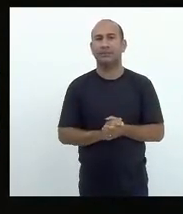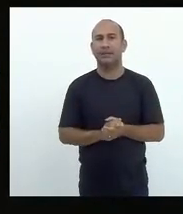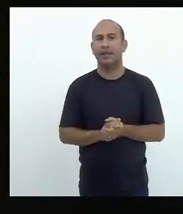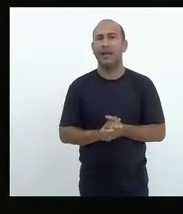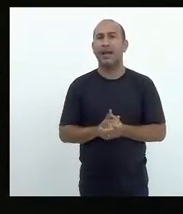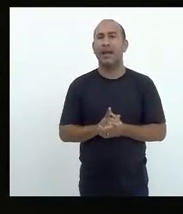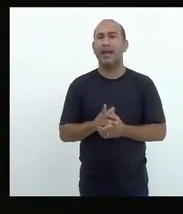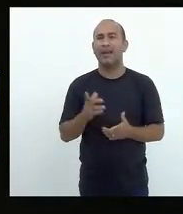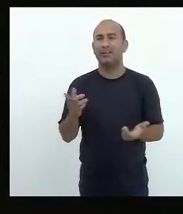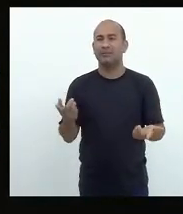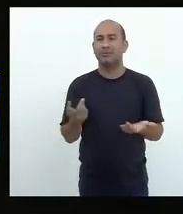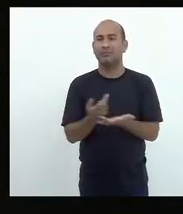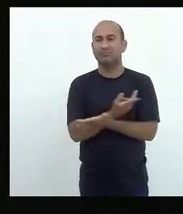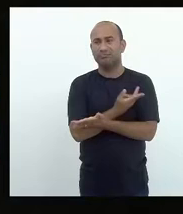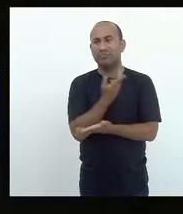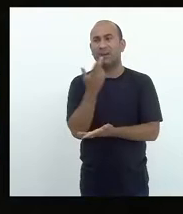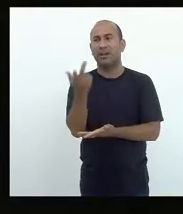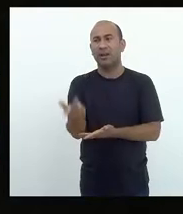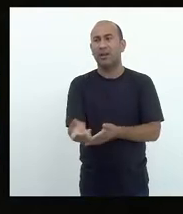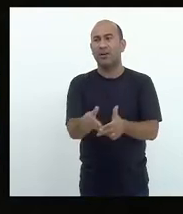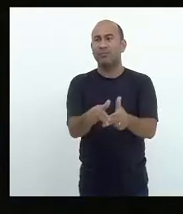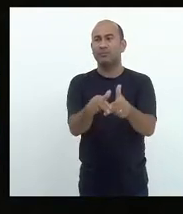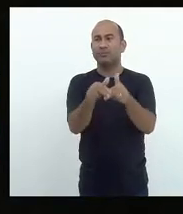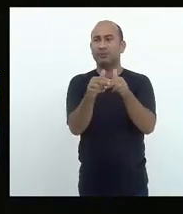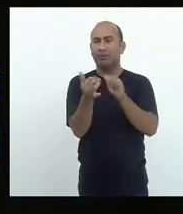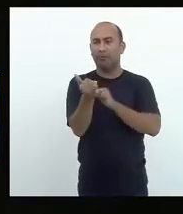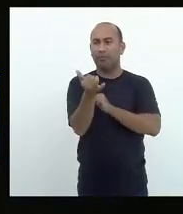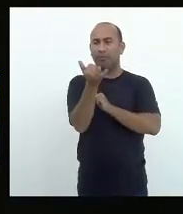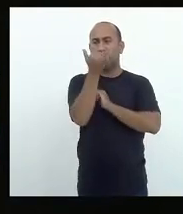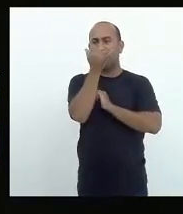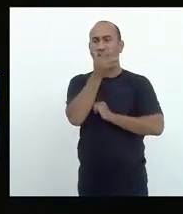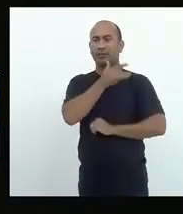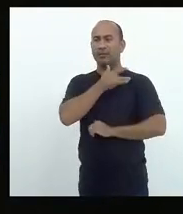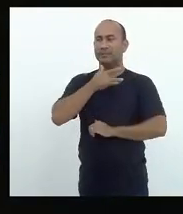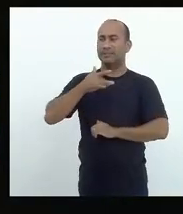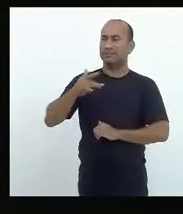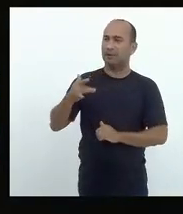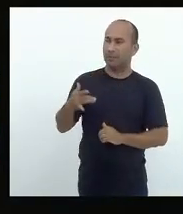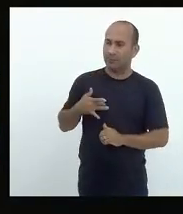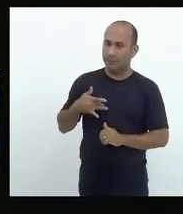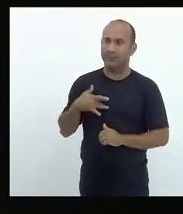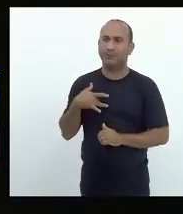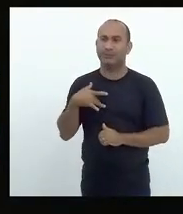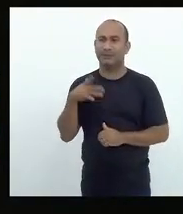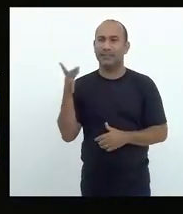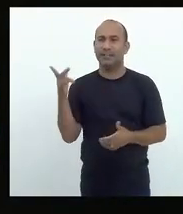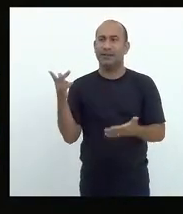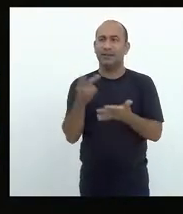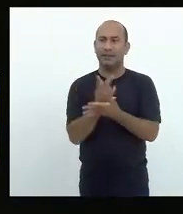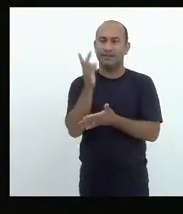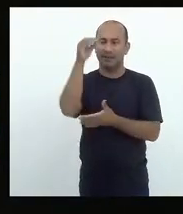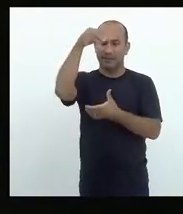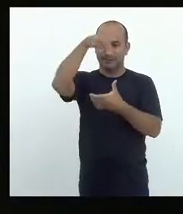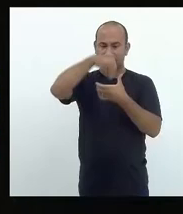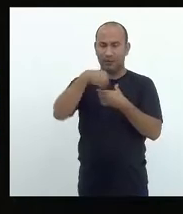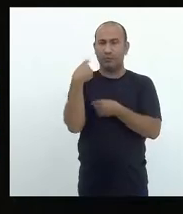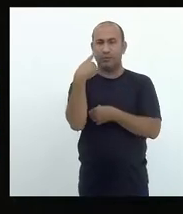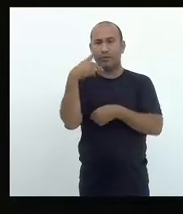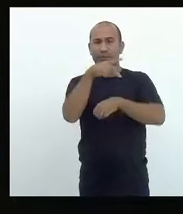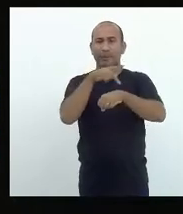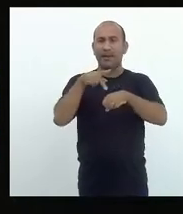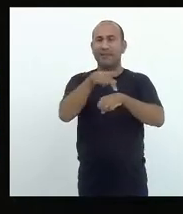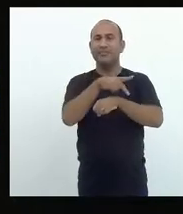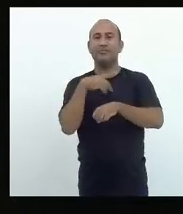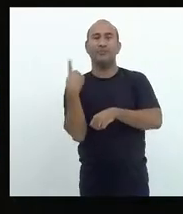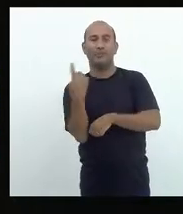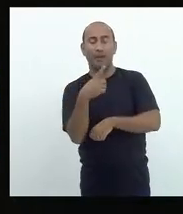são vítimas de uma política de saúde implementada no nosso país, que nós temos